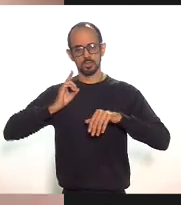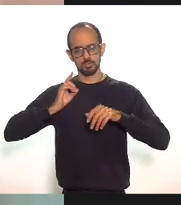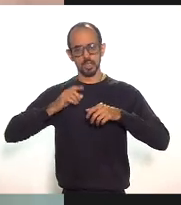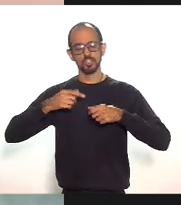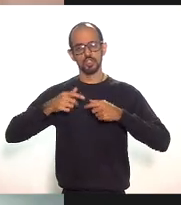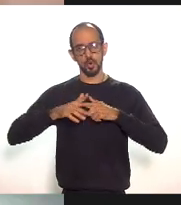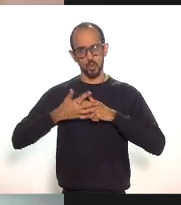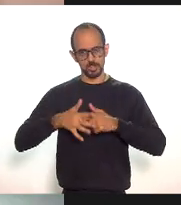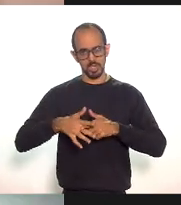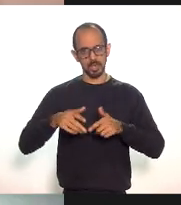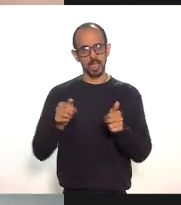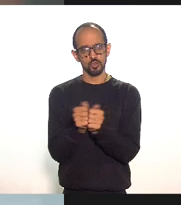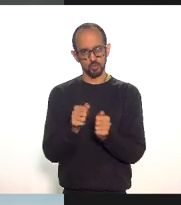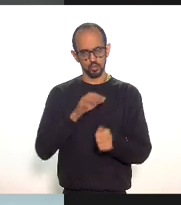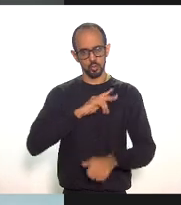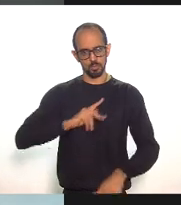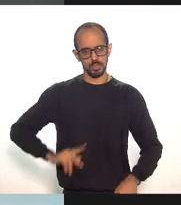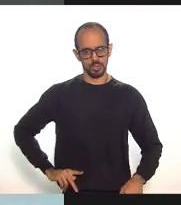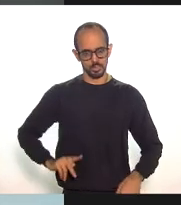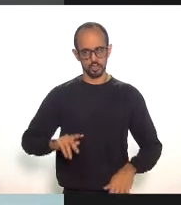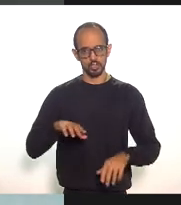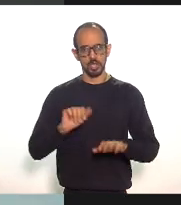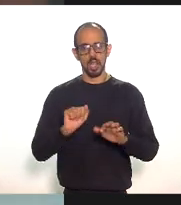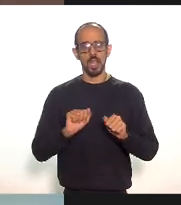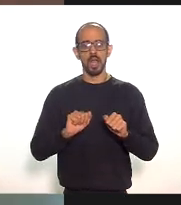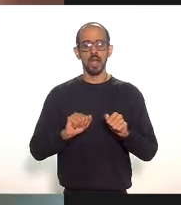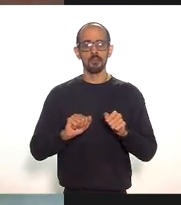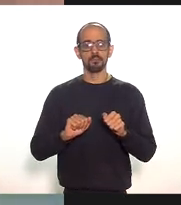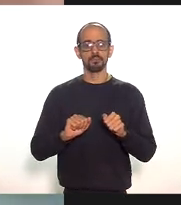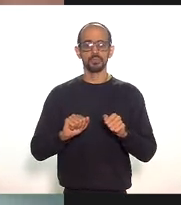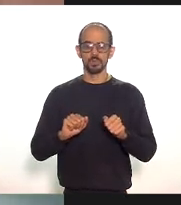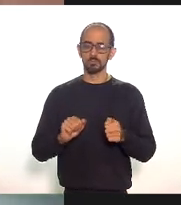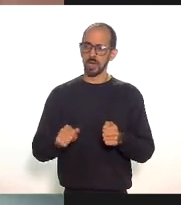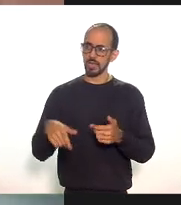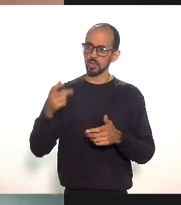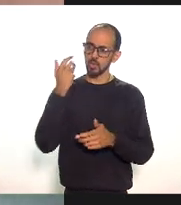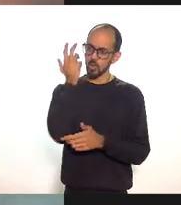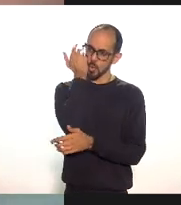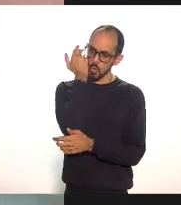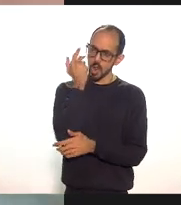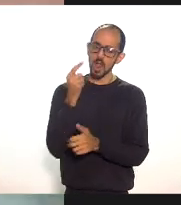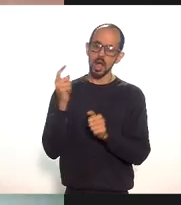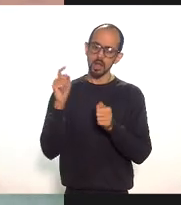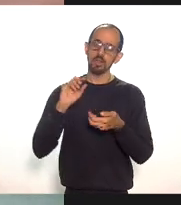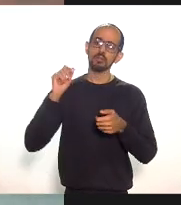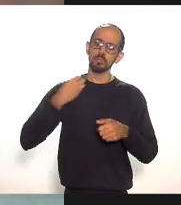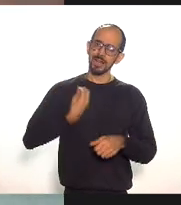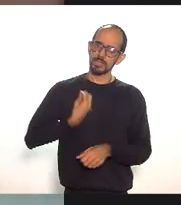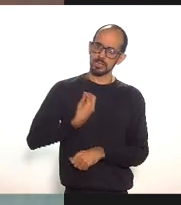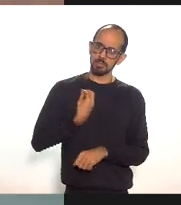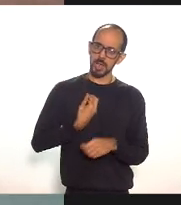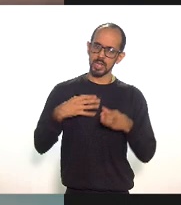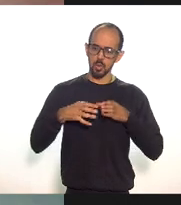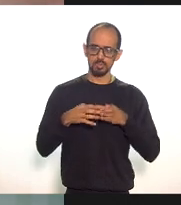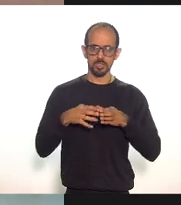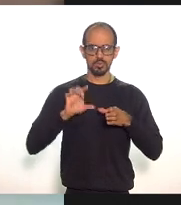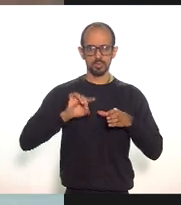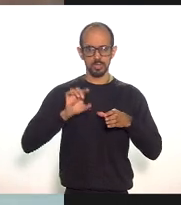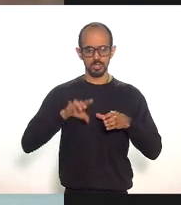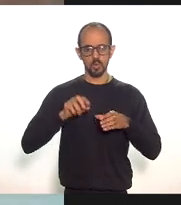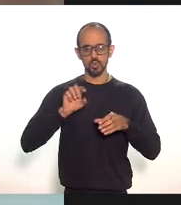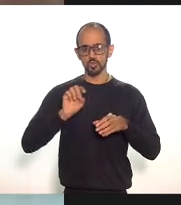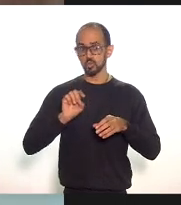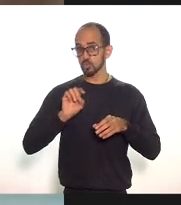isso com o nosso presidente. O nobre deputado André Marco Coelho vai fazer parte dessa comissão especial para tratar não só da